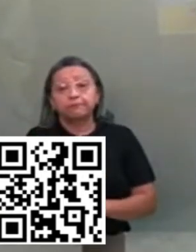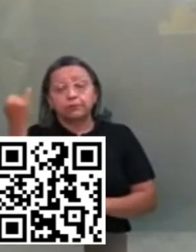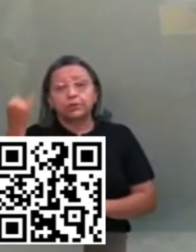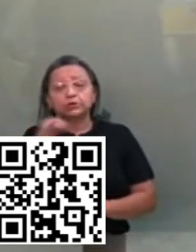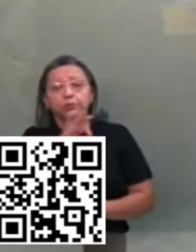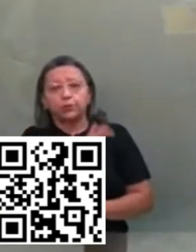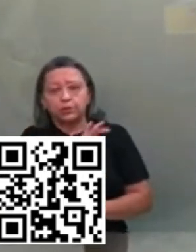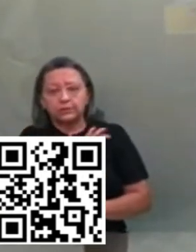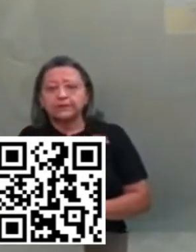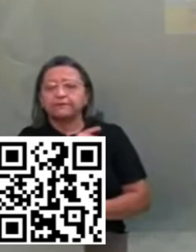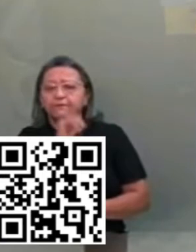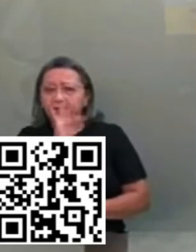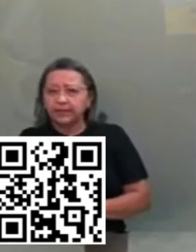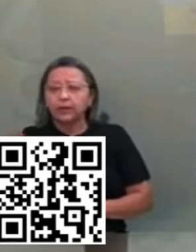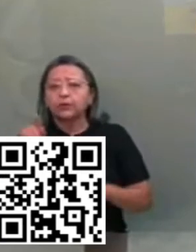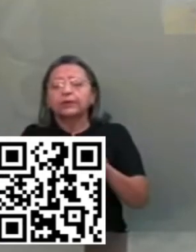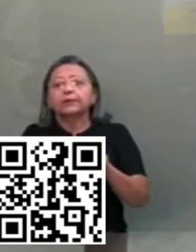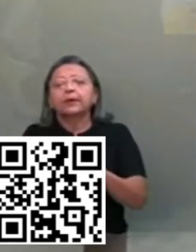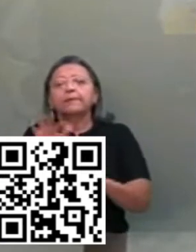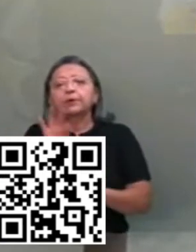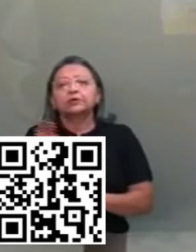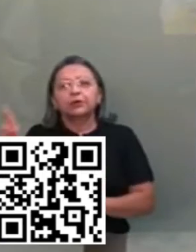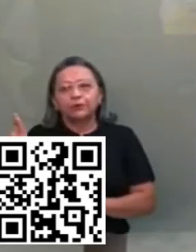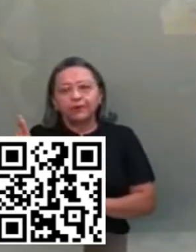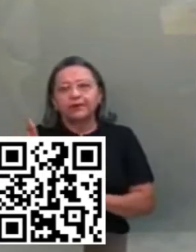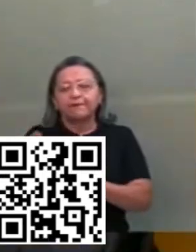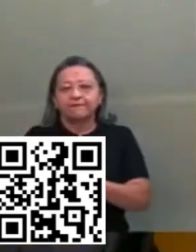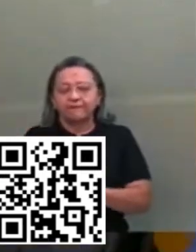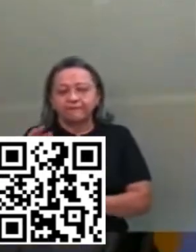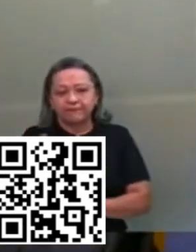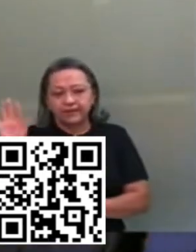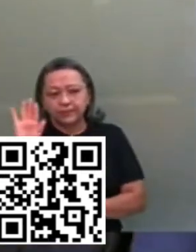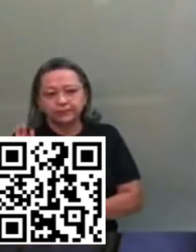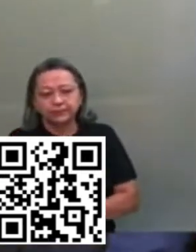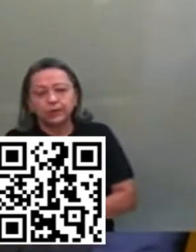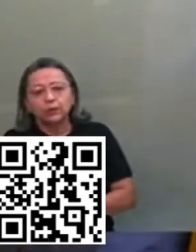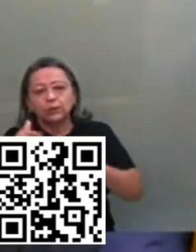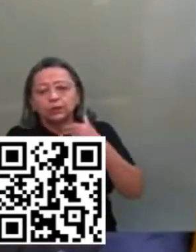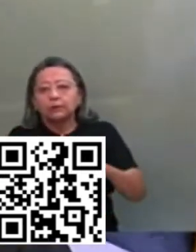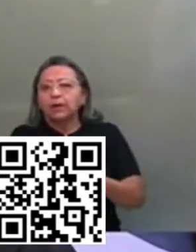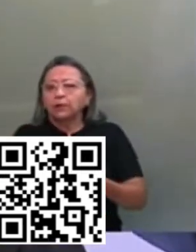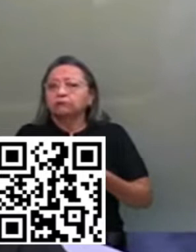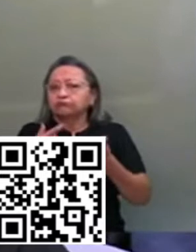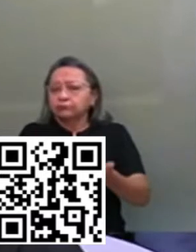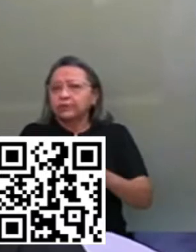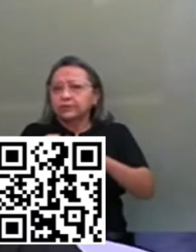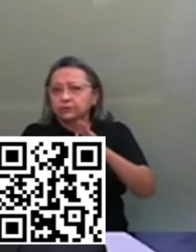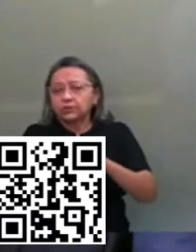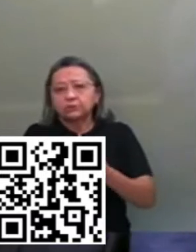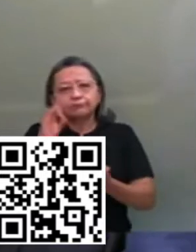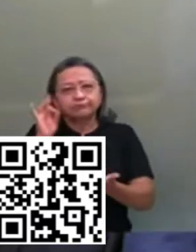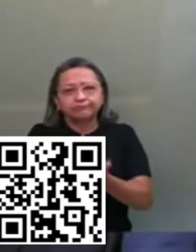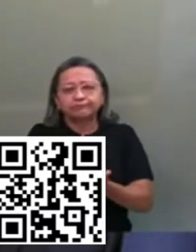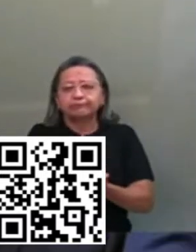também valorosa Polícia Rodoviária Federal. O trabalho prestado por essas instituições são